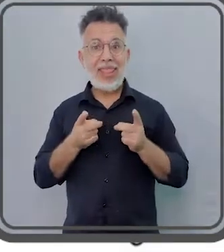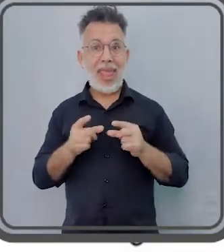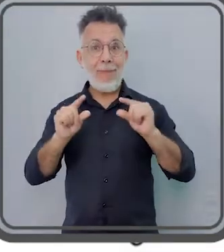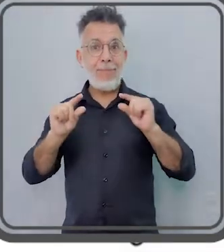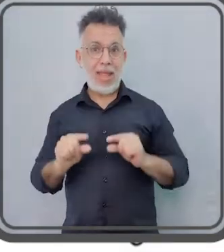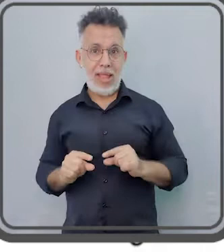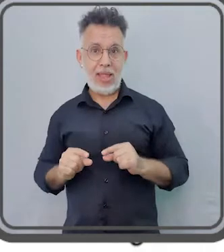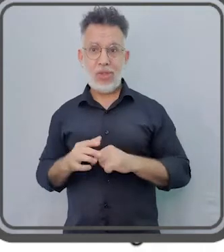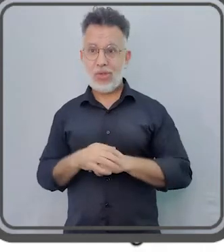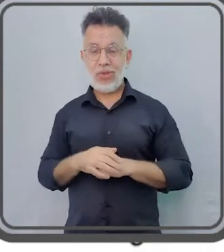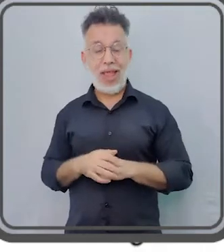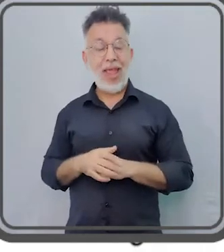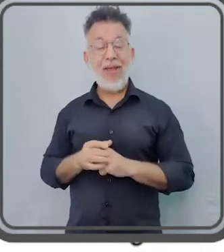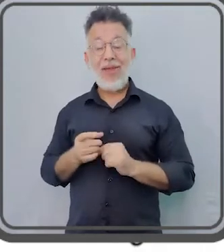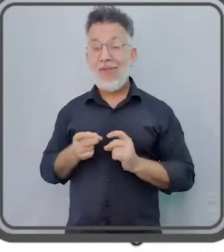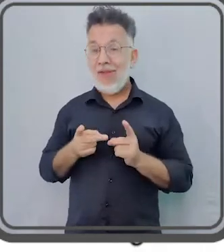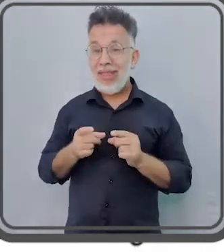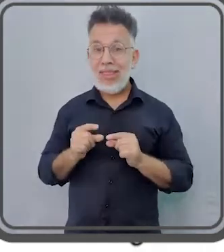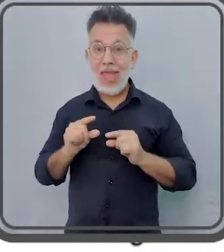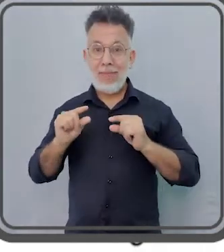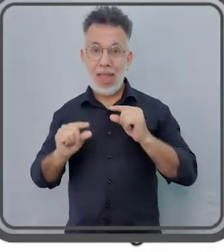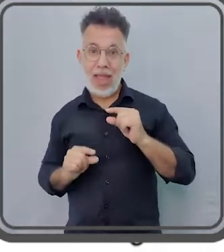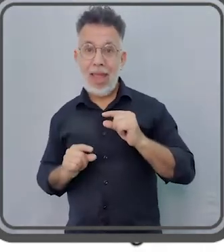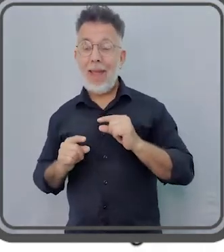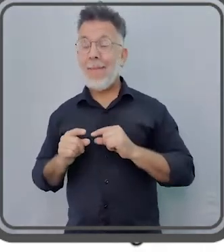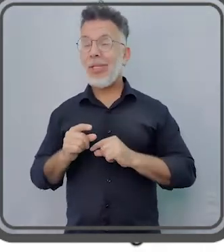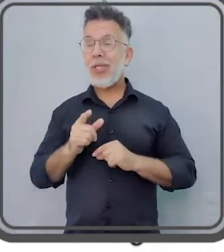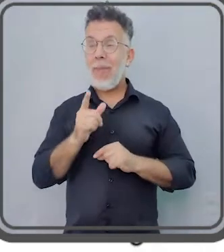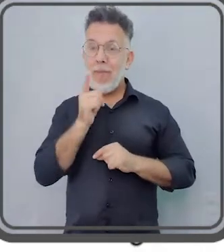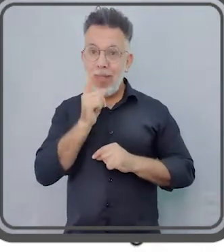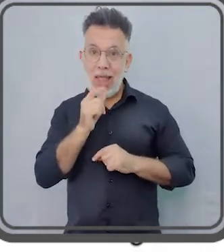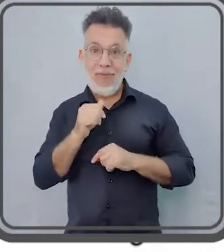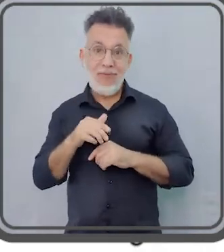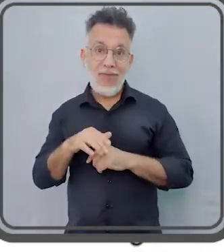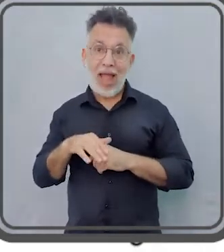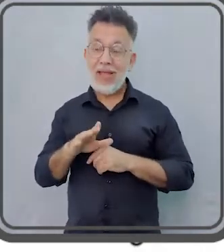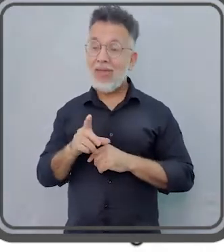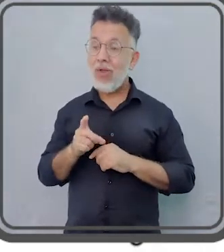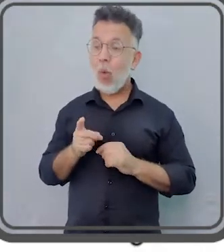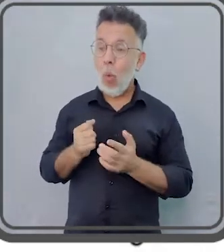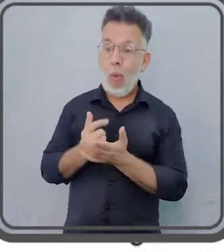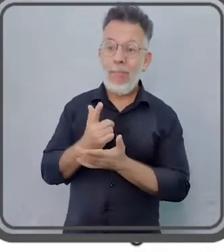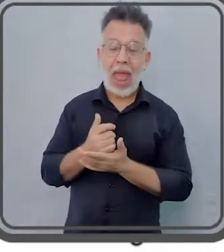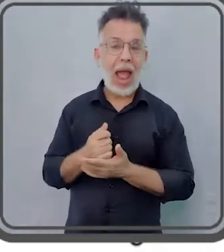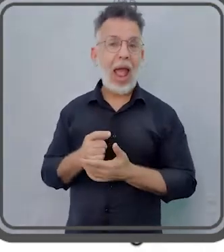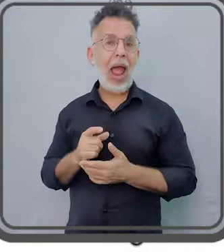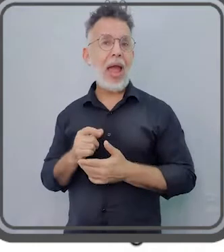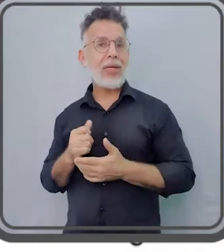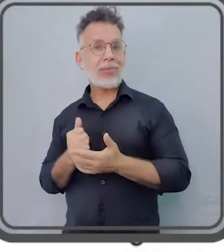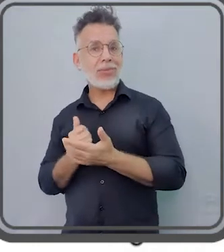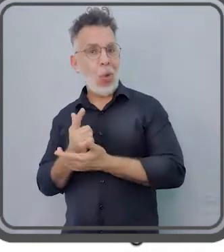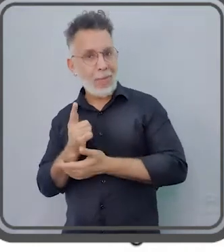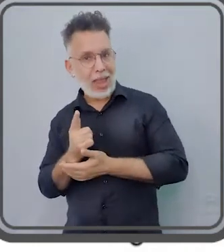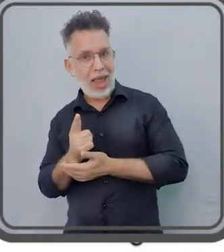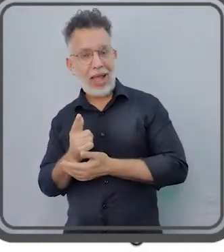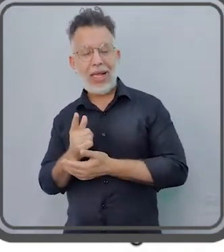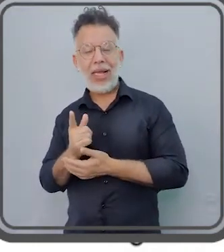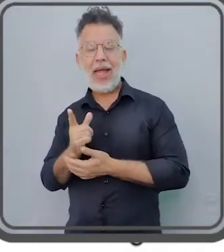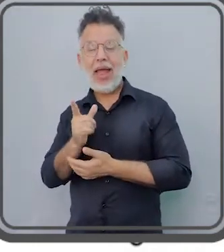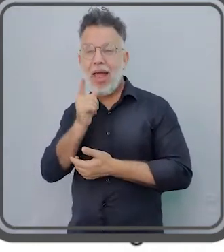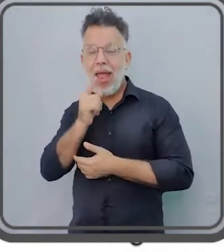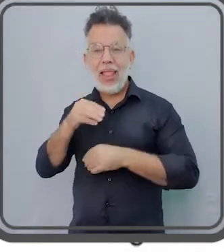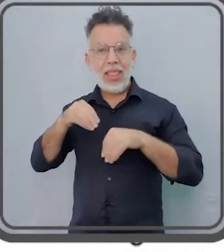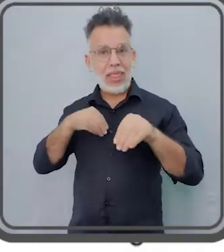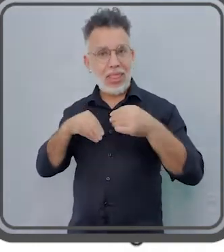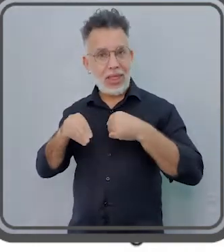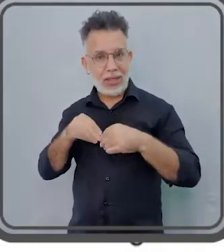vai se vender mais vibrador. Porque se você é uma mulher solteira e não está casada, você tem possibilidade de compras e de experiências diferentes de uma mulher